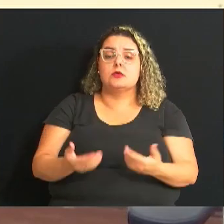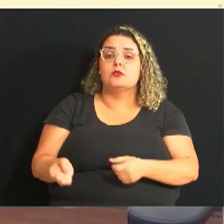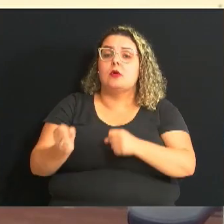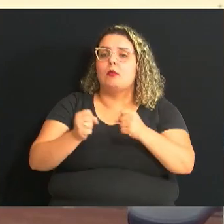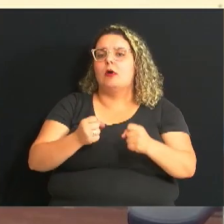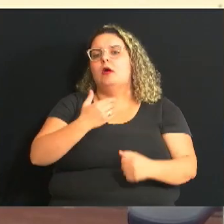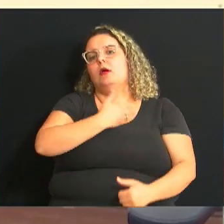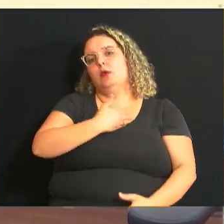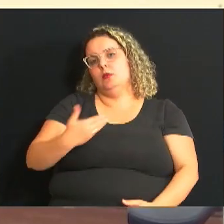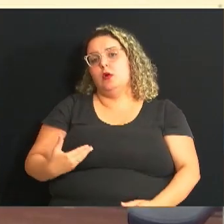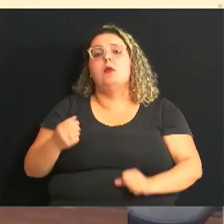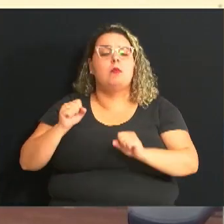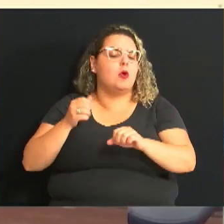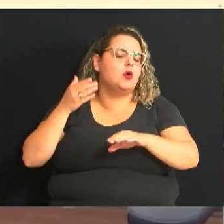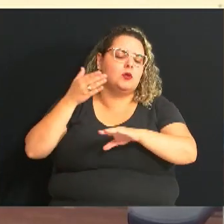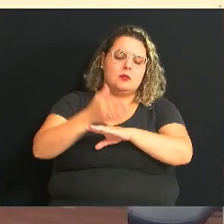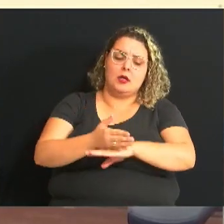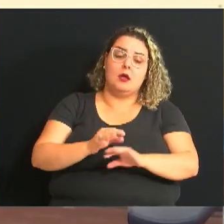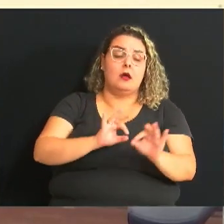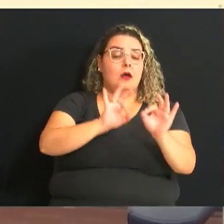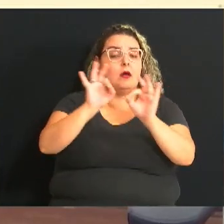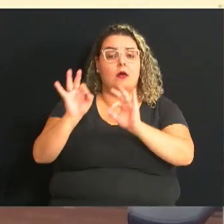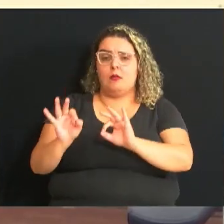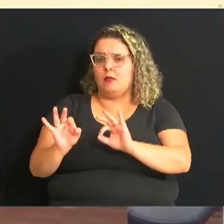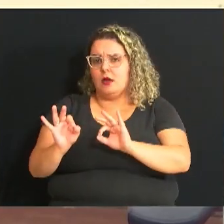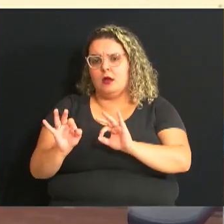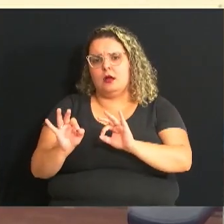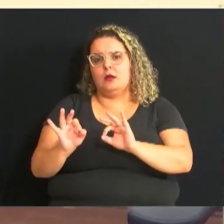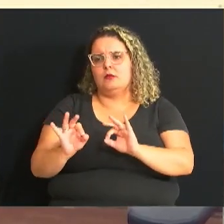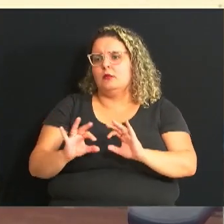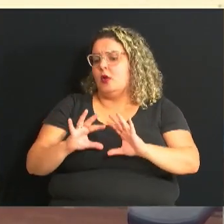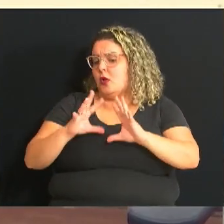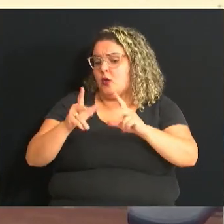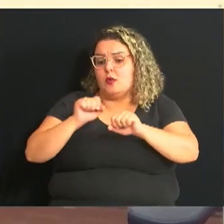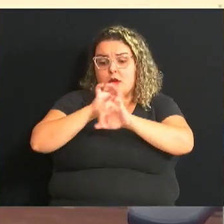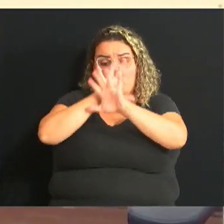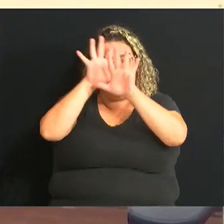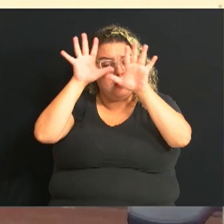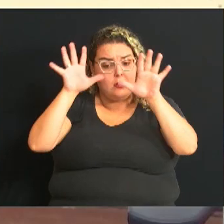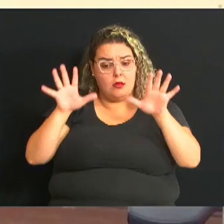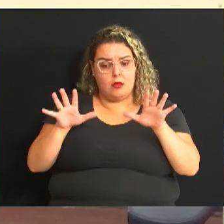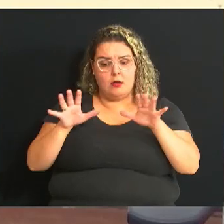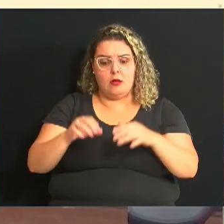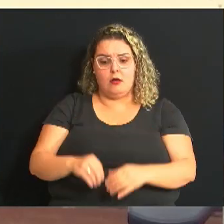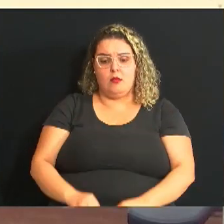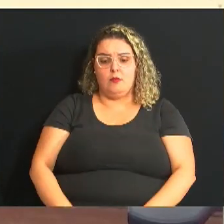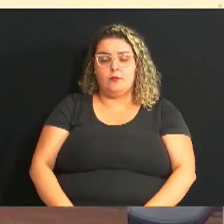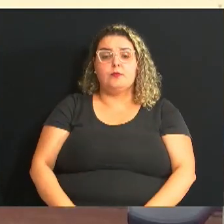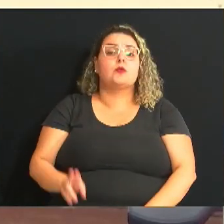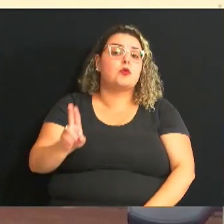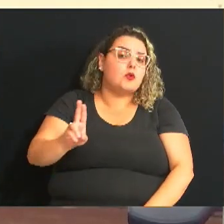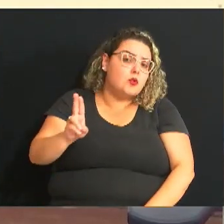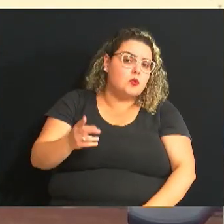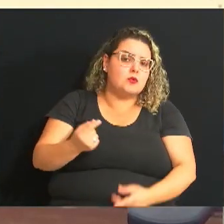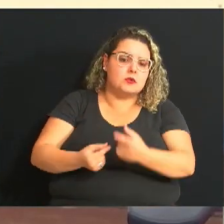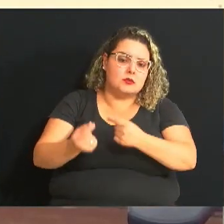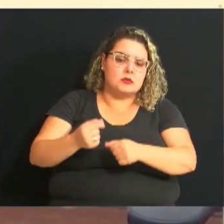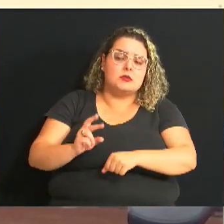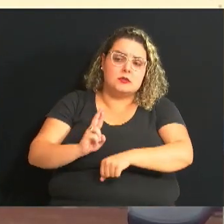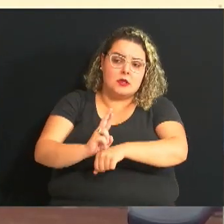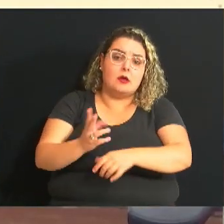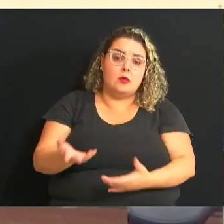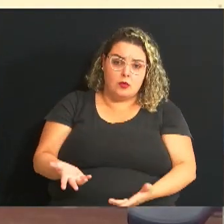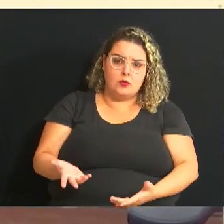população pode participar, acompanhar, tem total transparência, né, no uso desses recursos. Então, não